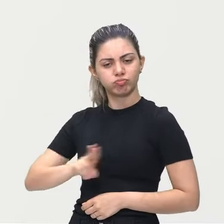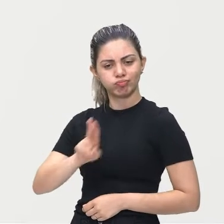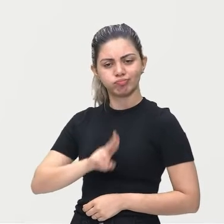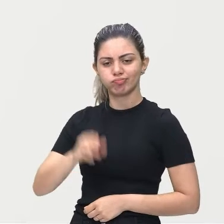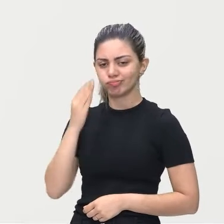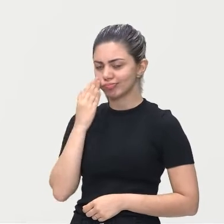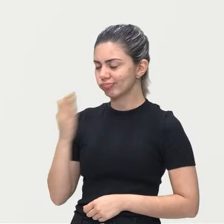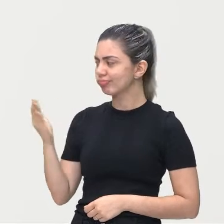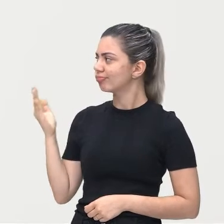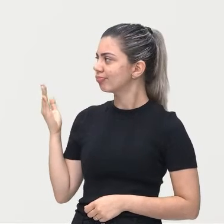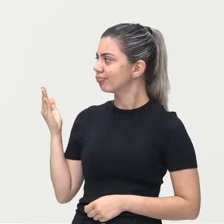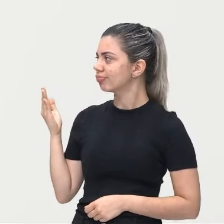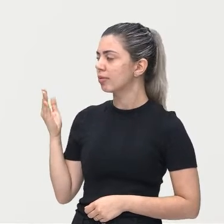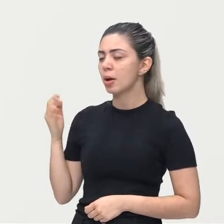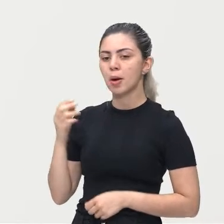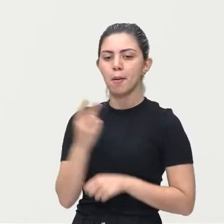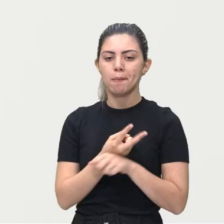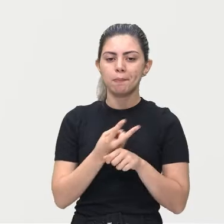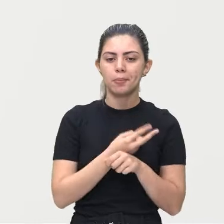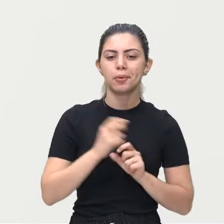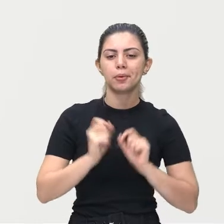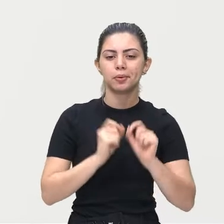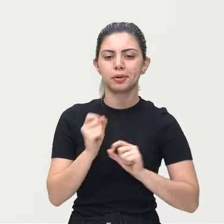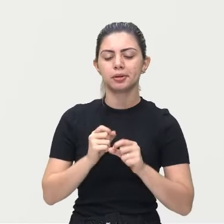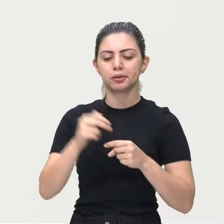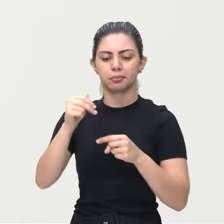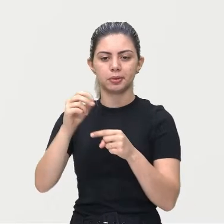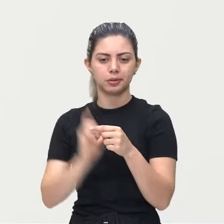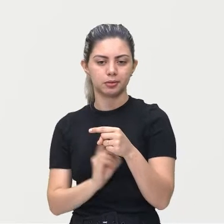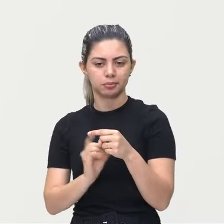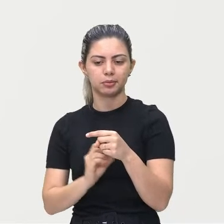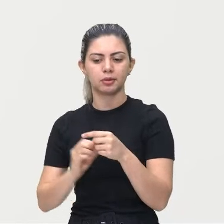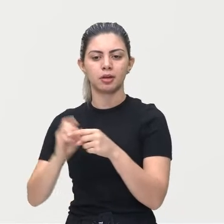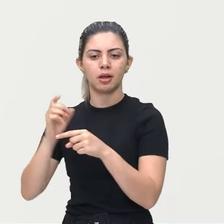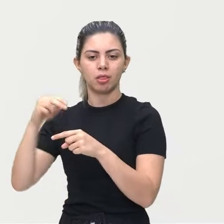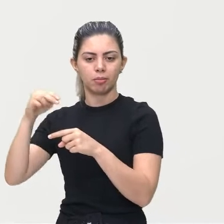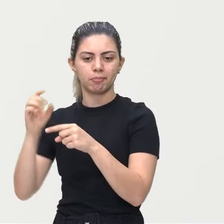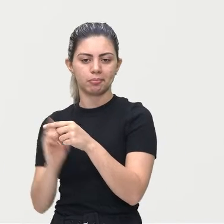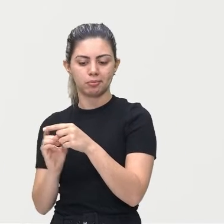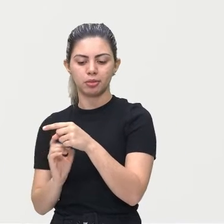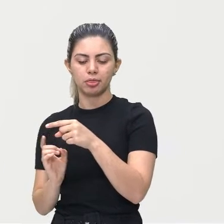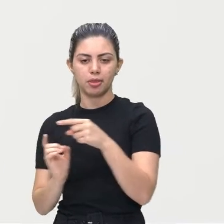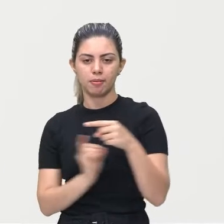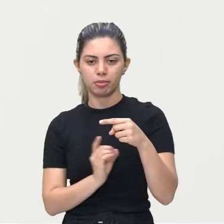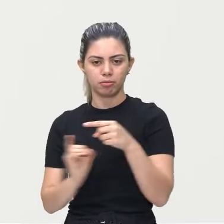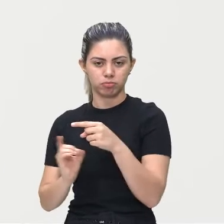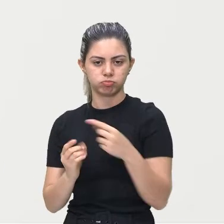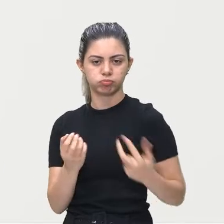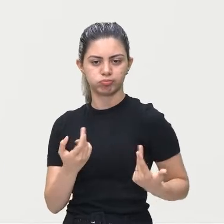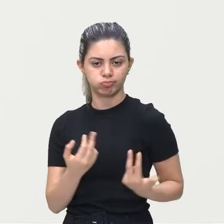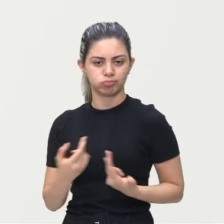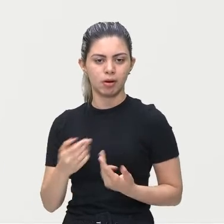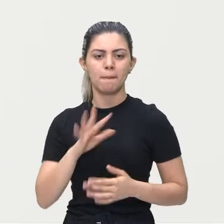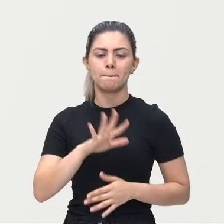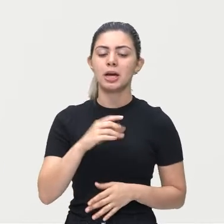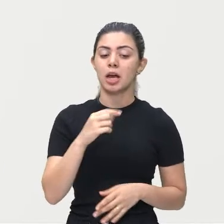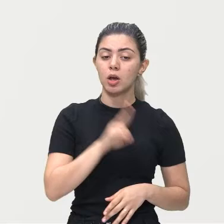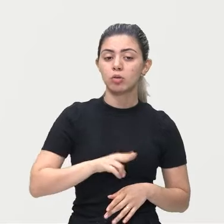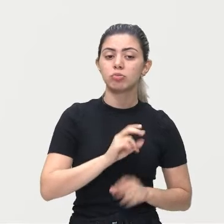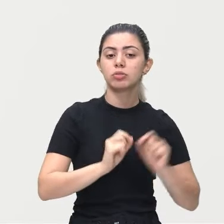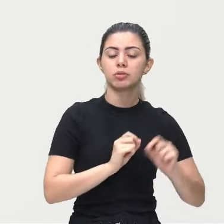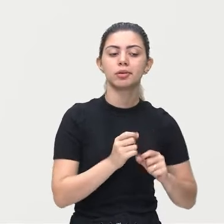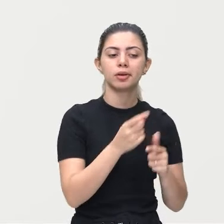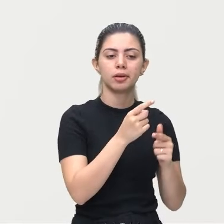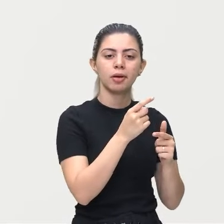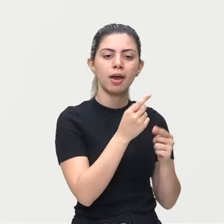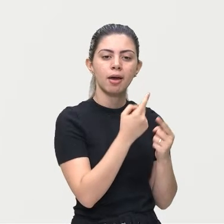aqui, buscando frações equivalentes, e aqui eu usei a multiplicação. Né? Por que eu não usei a divisão? Porque